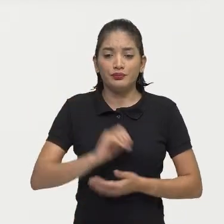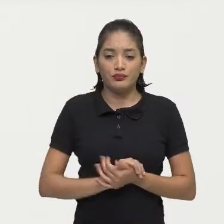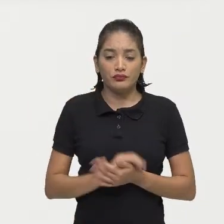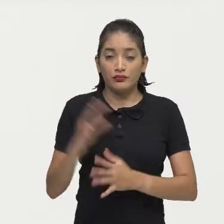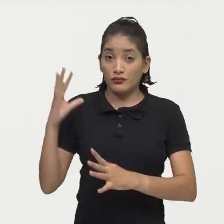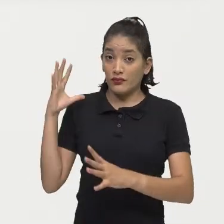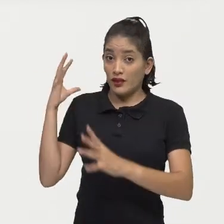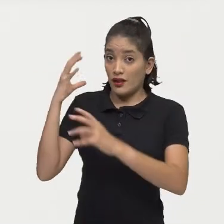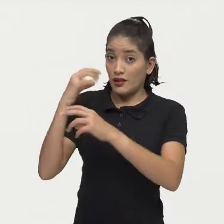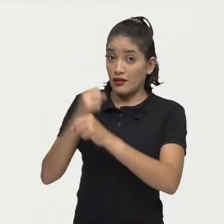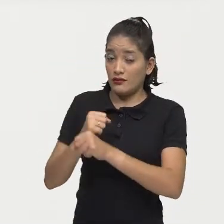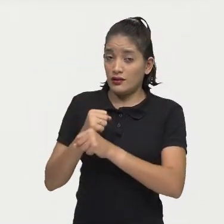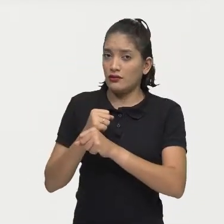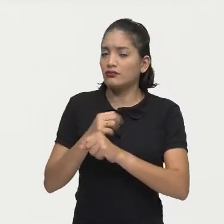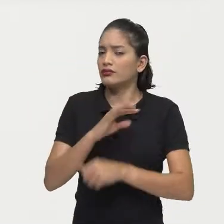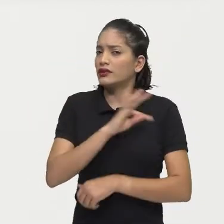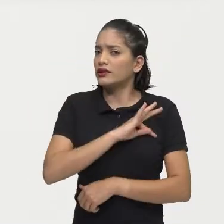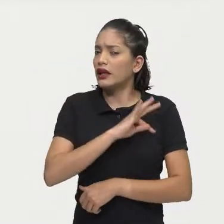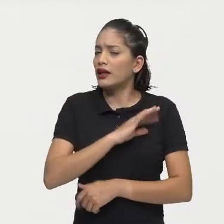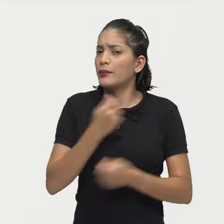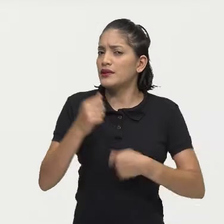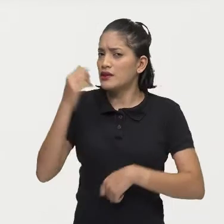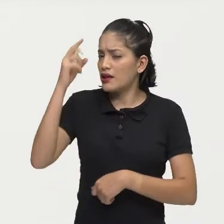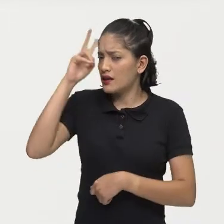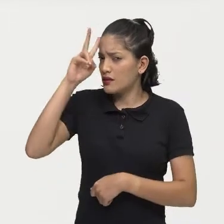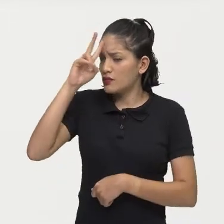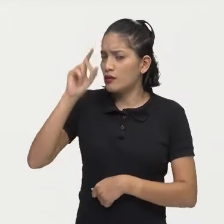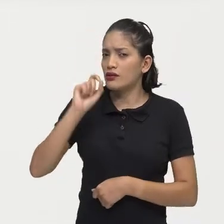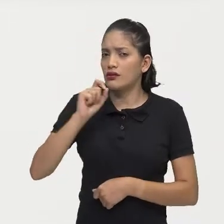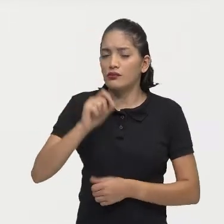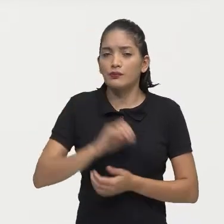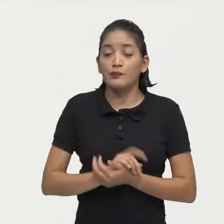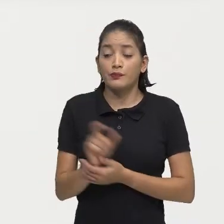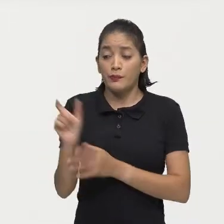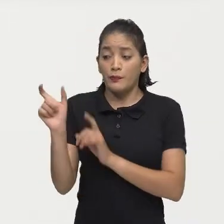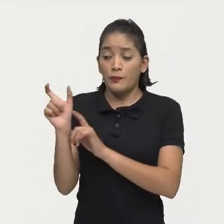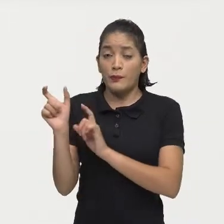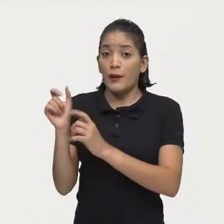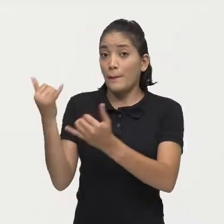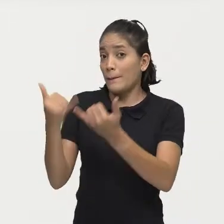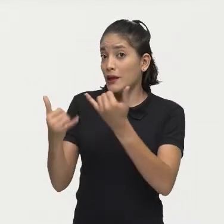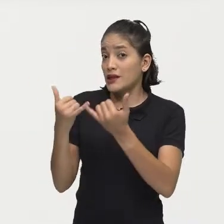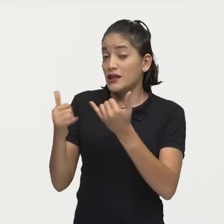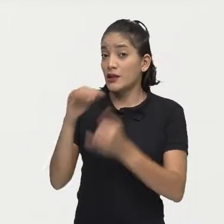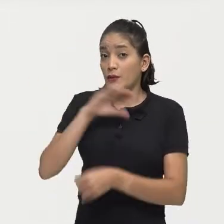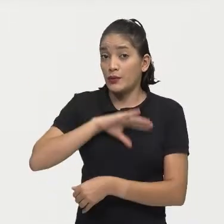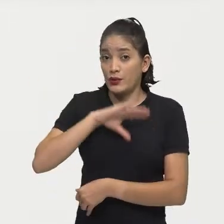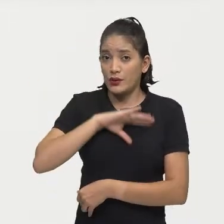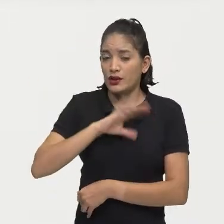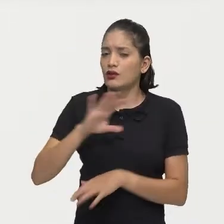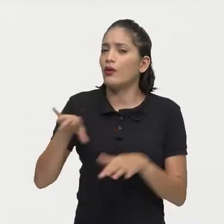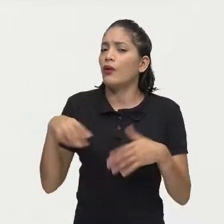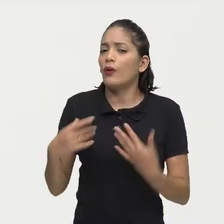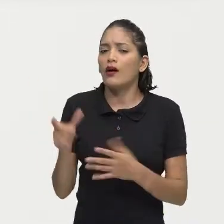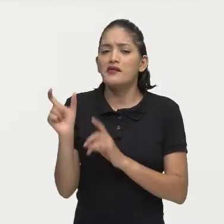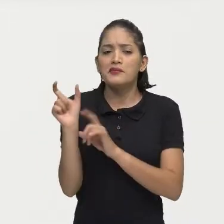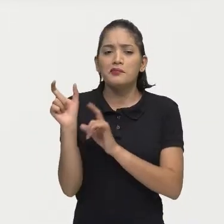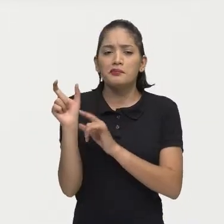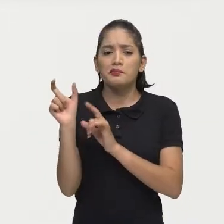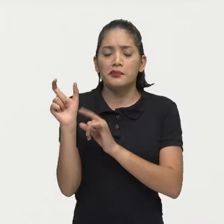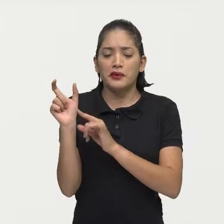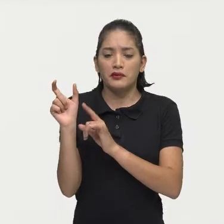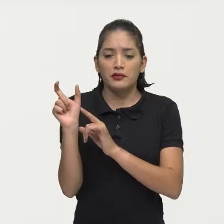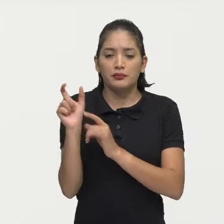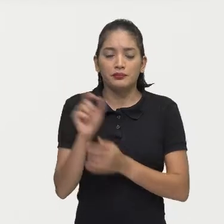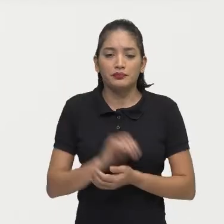revisão, né, das técnicas de leitura, eu vou relembrar um pouco sobre as palavras cognatas. Vamos ver quais são as palavras cognatas desse